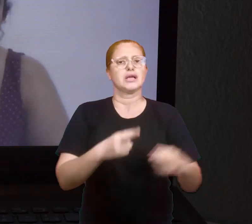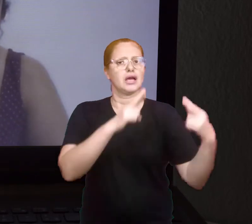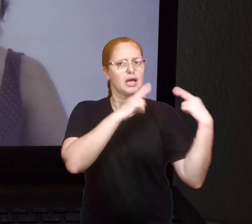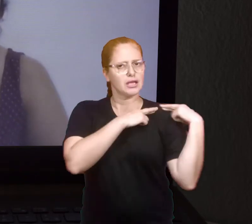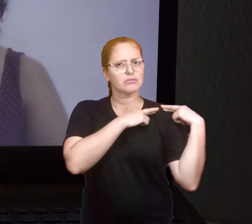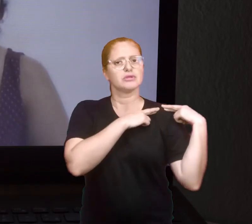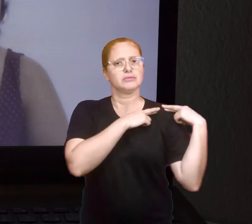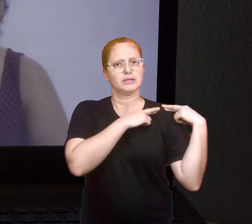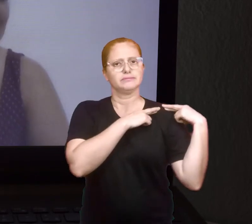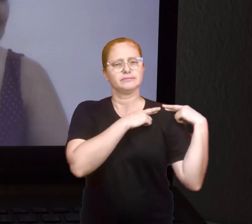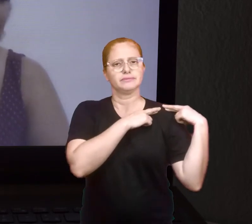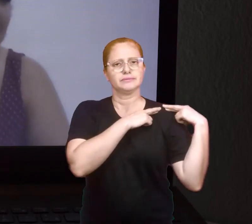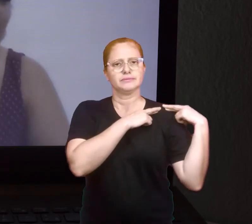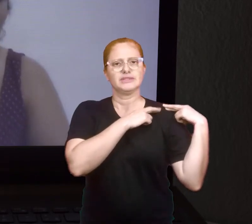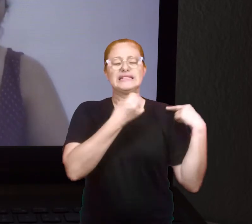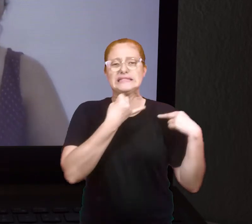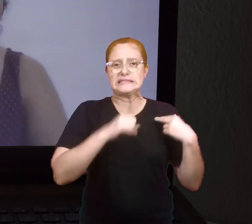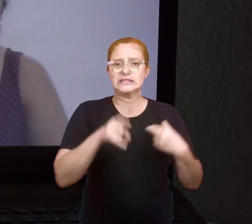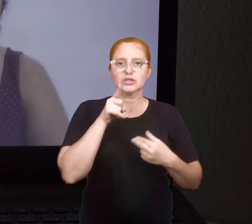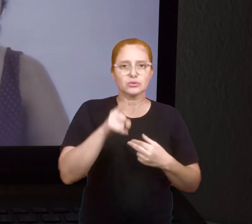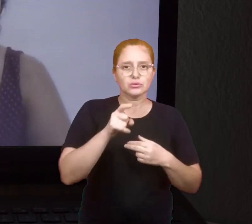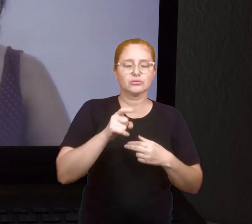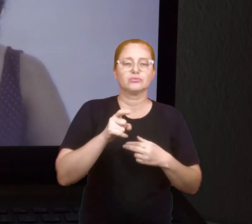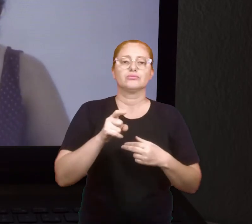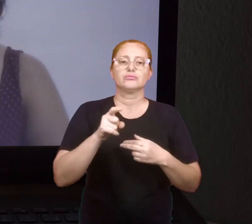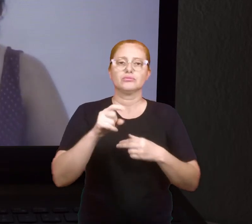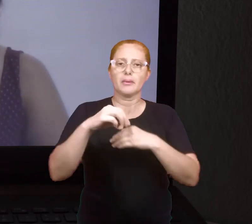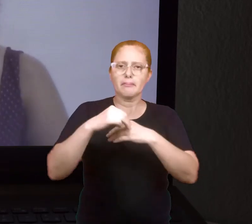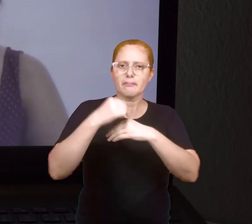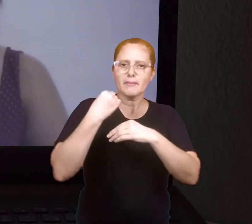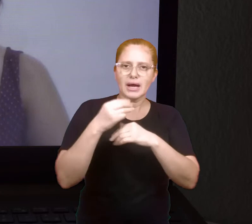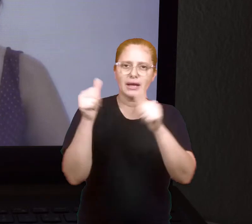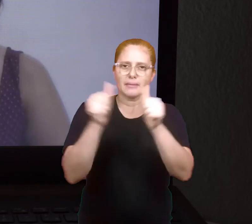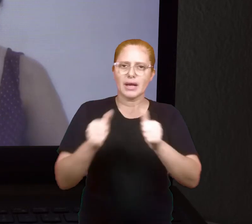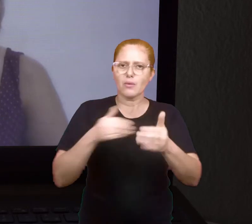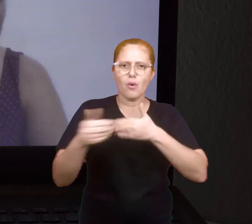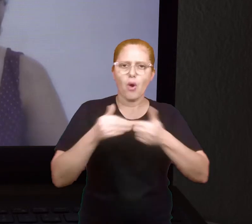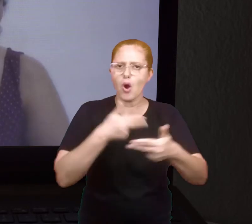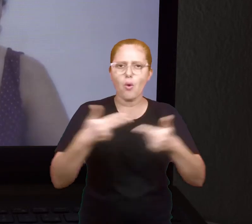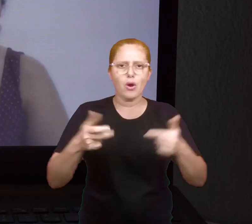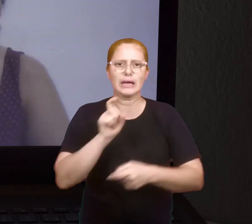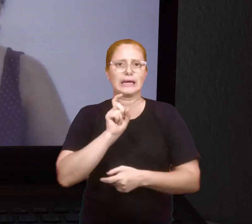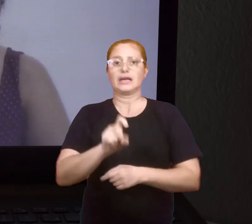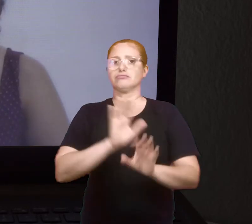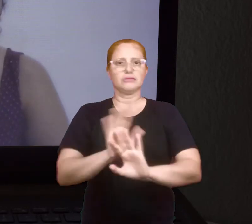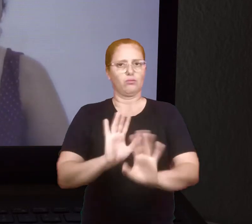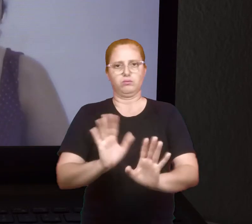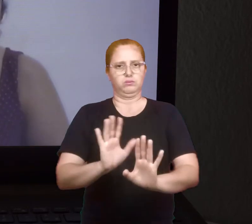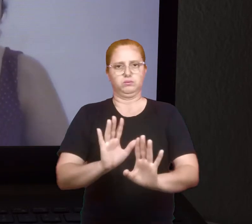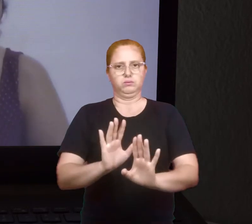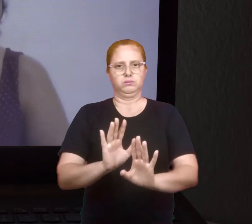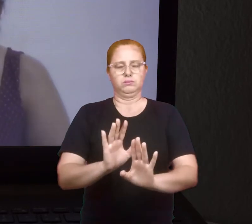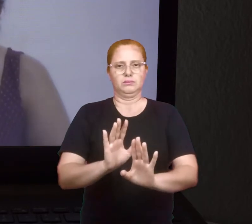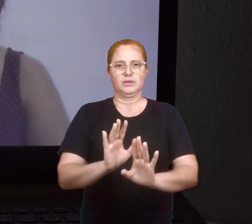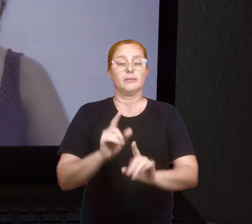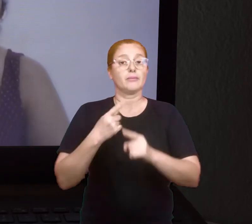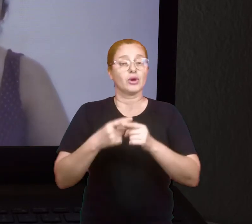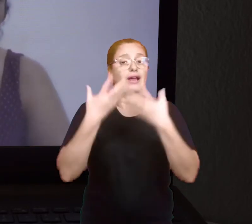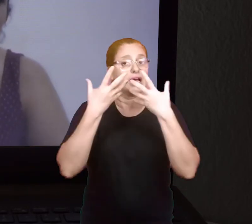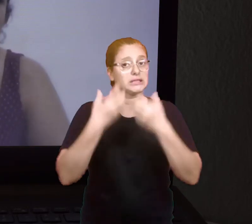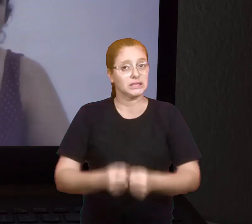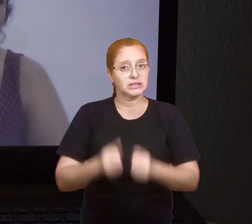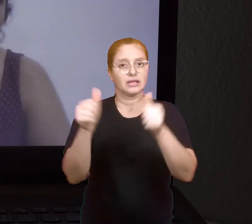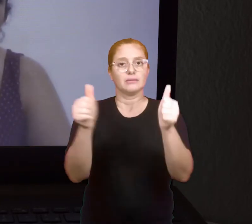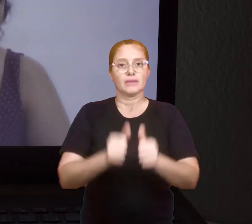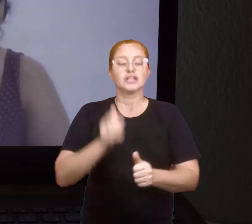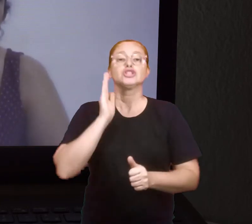responsabilizada. Se tu receber uma imagem de qualquer coisa, não abre. O próprio receber já pode